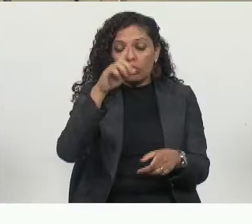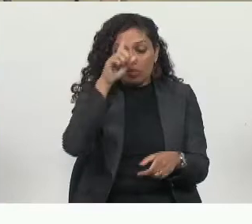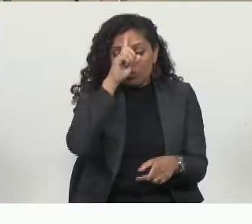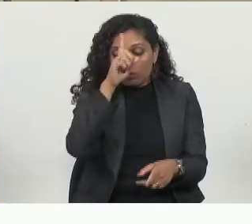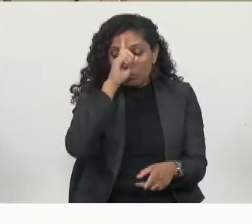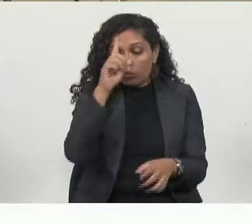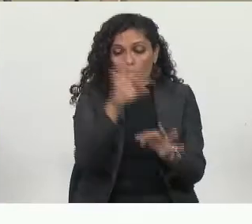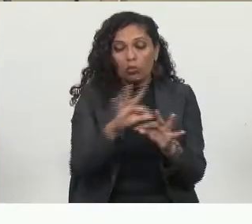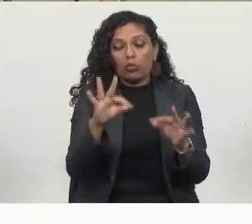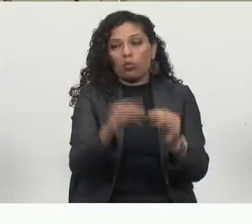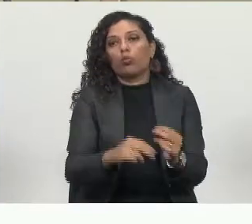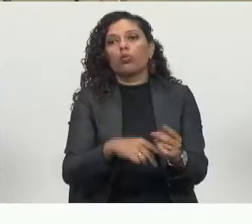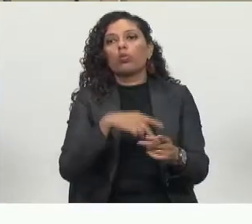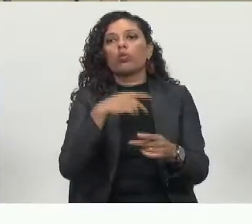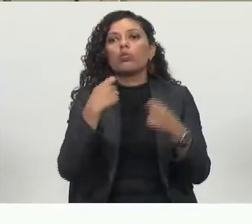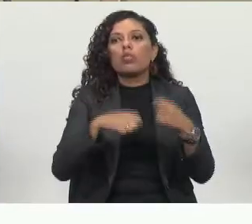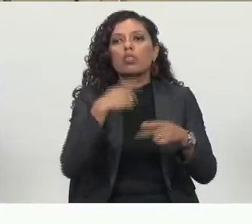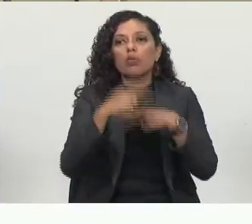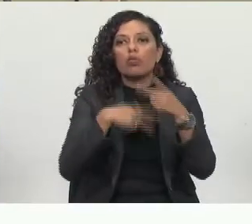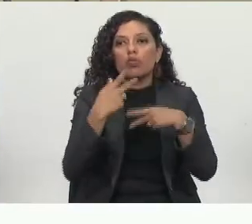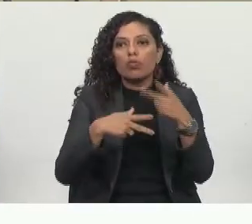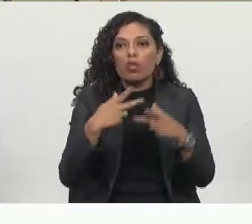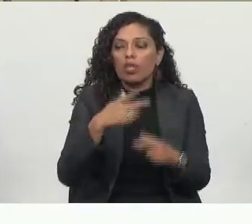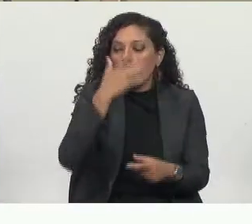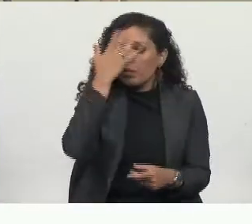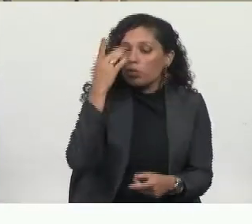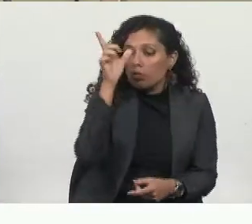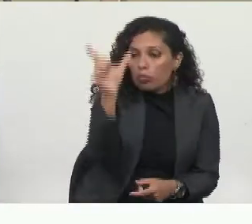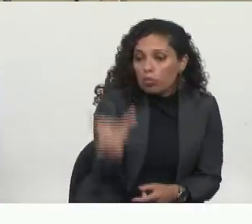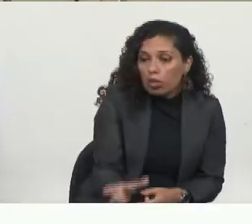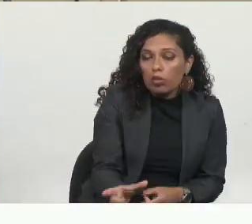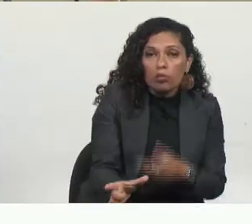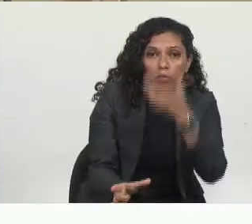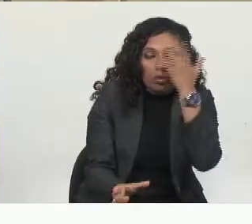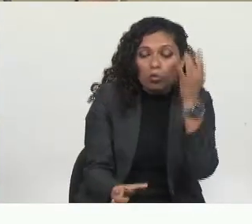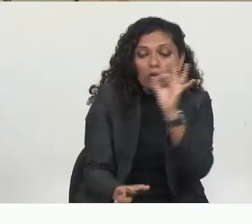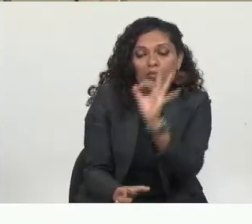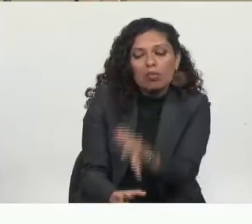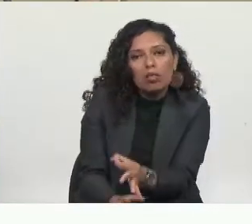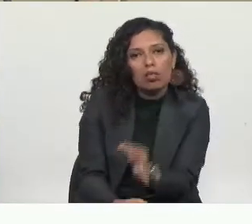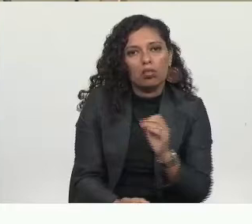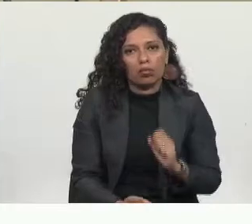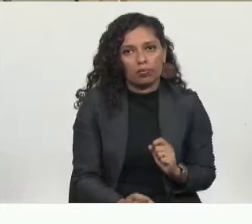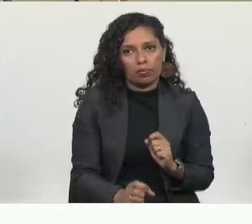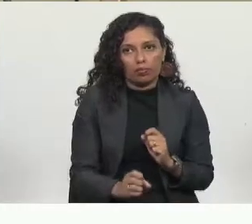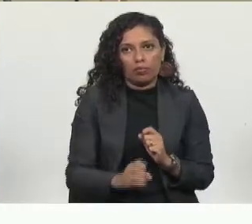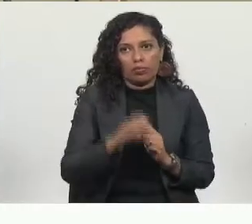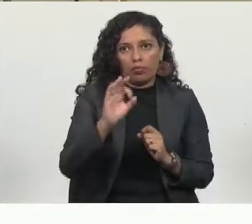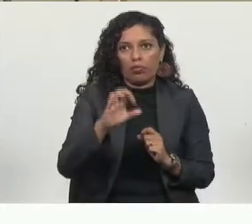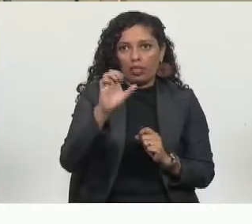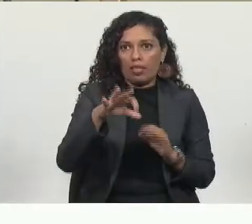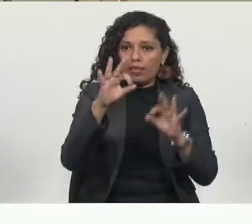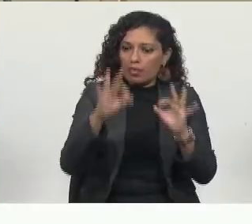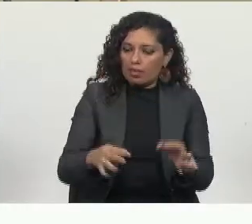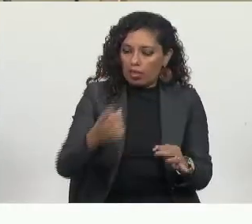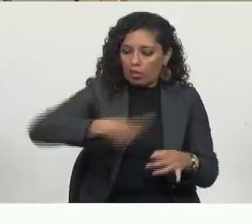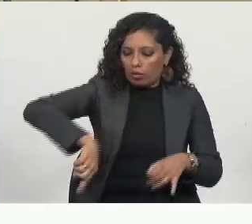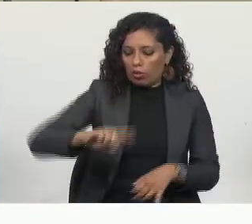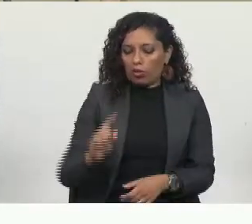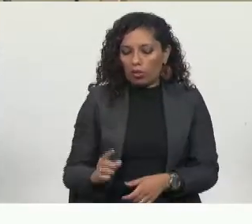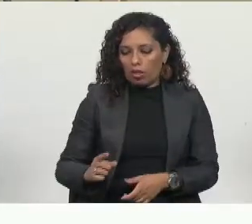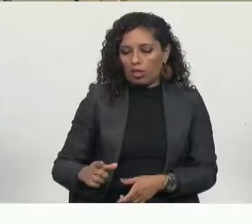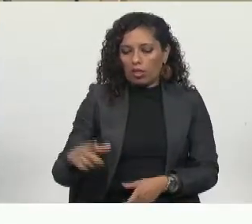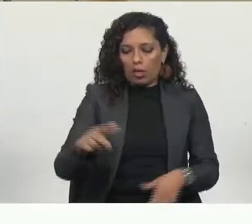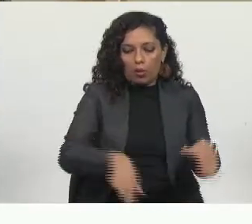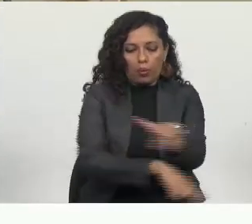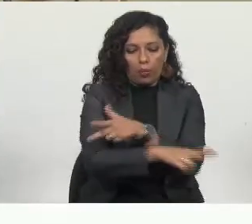temos que chamar a pessoa e falar o óbvio para ela. É evidente que nós não podemos andar desarmados.